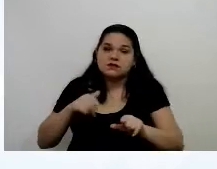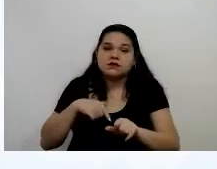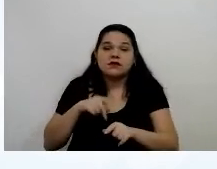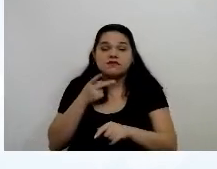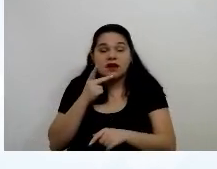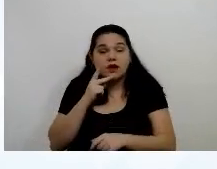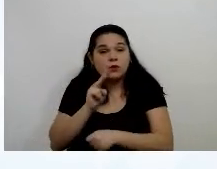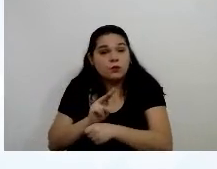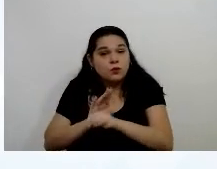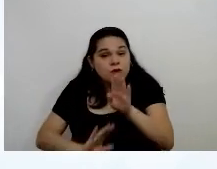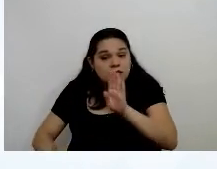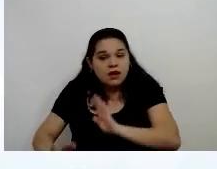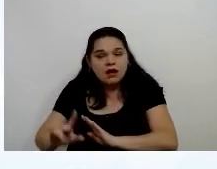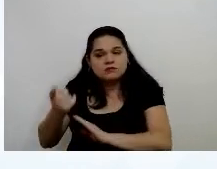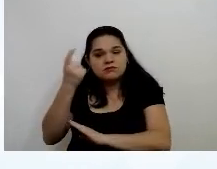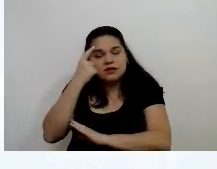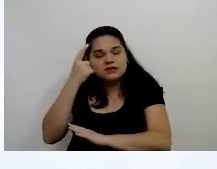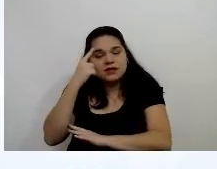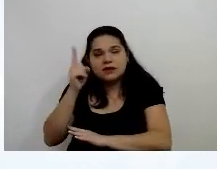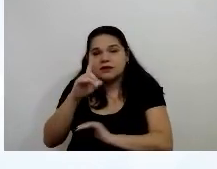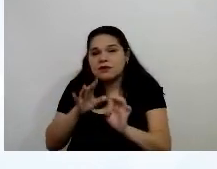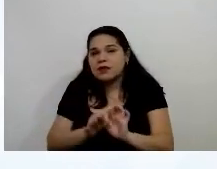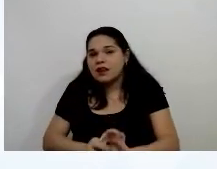cuidado, né? E não liberar